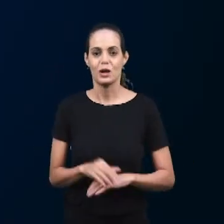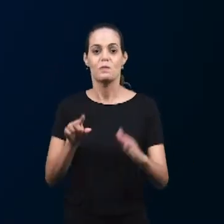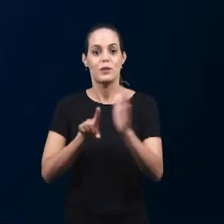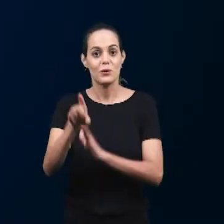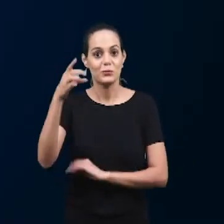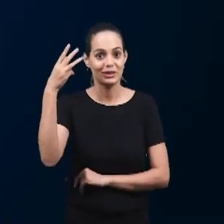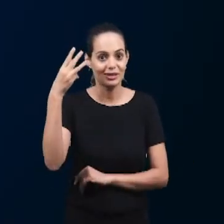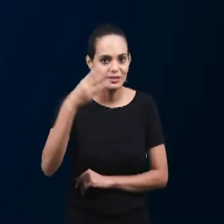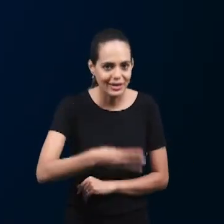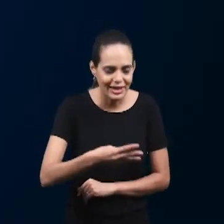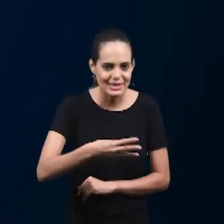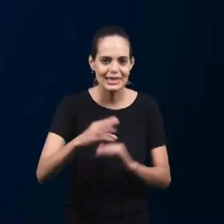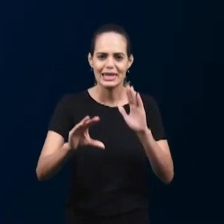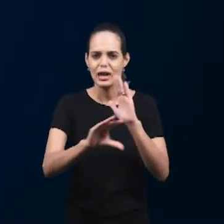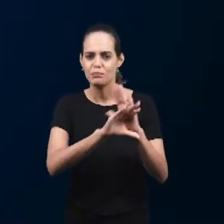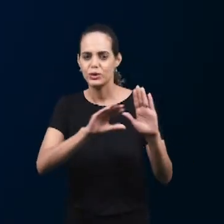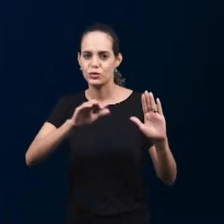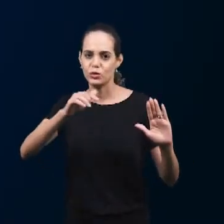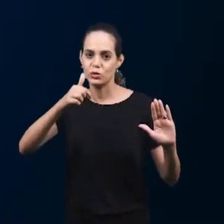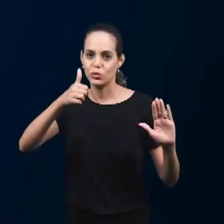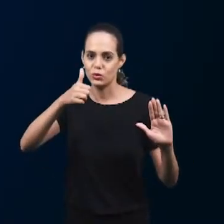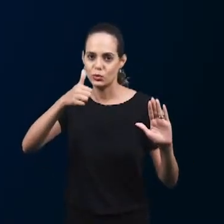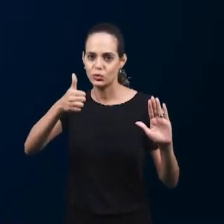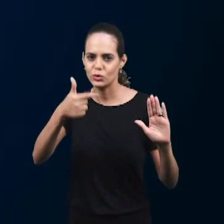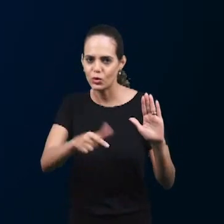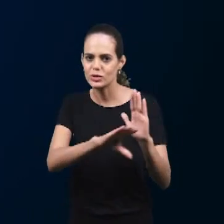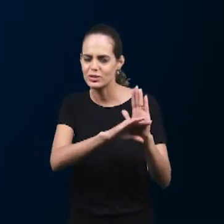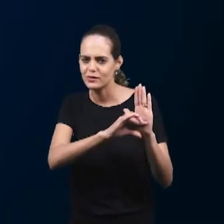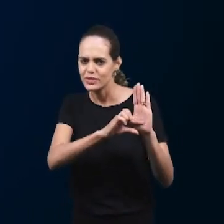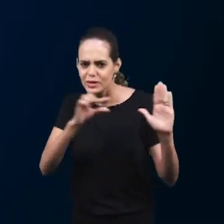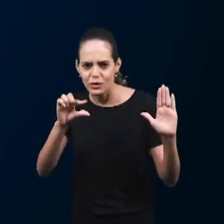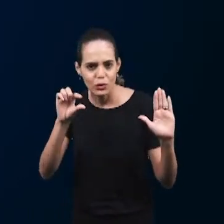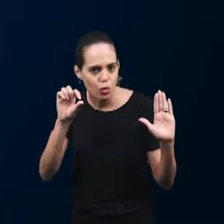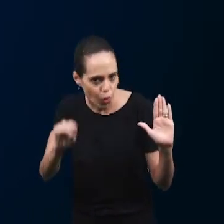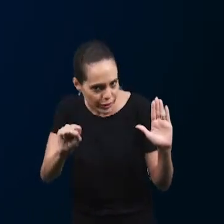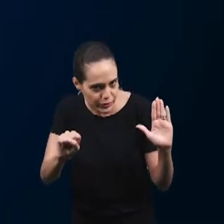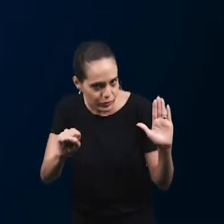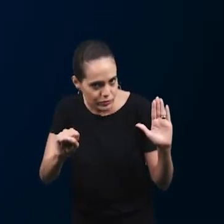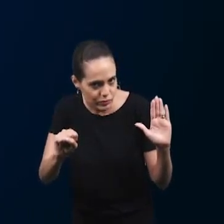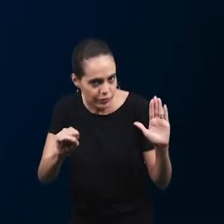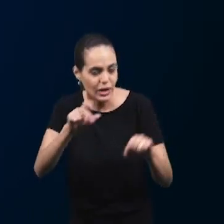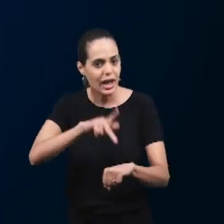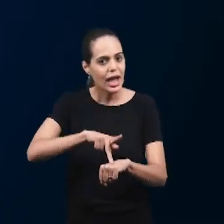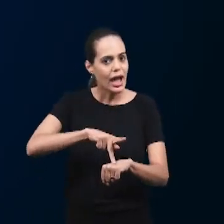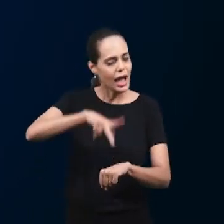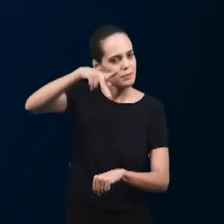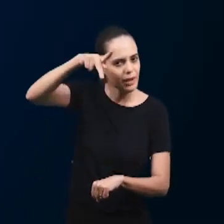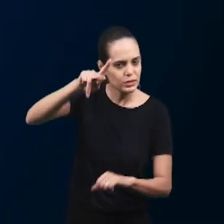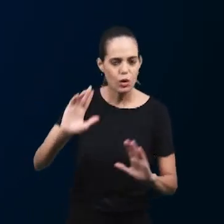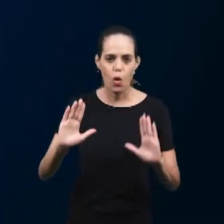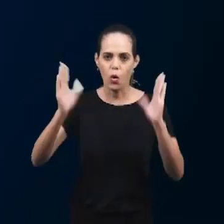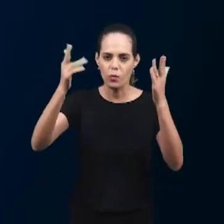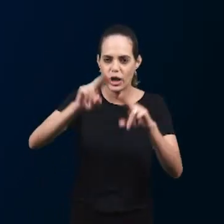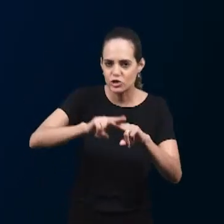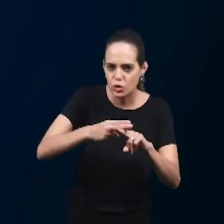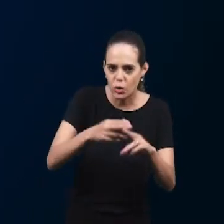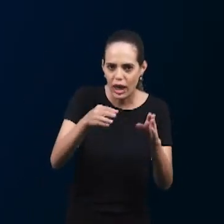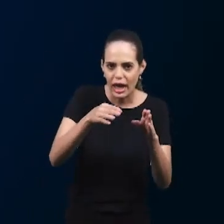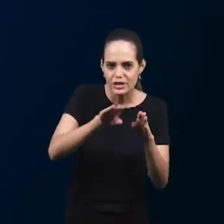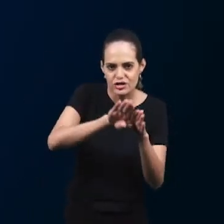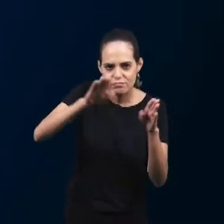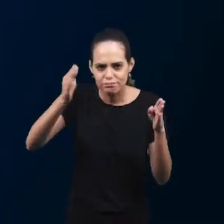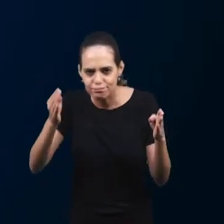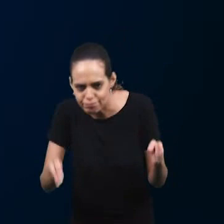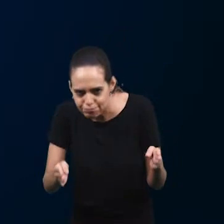De acordo com o texto lido em Êxodo capítulo 12, versículo 8, a Páscoa era comemorada com